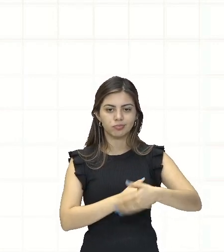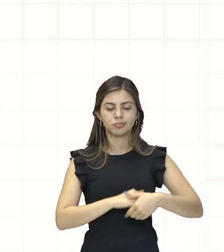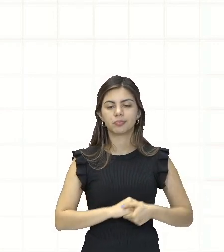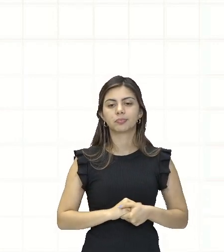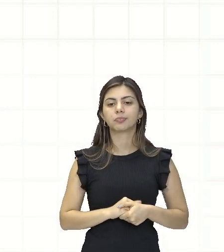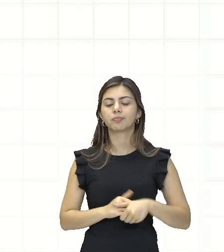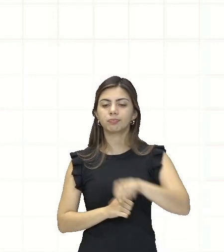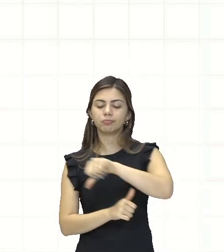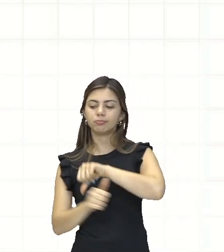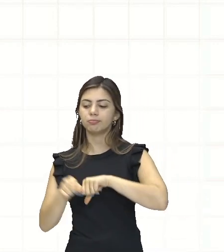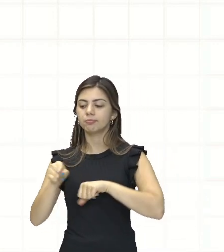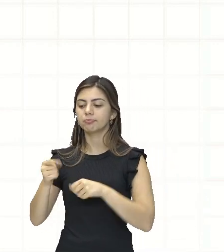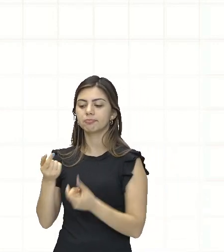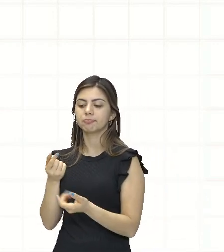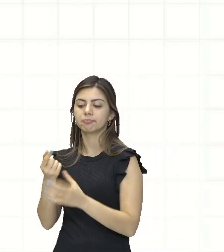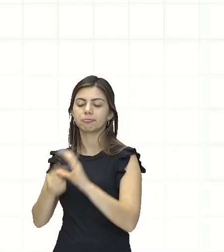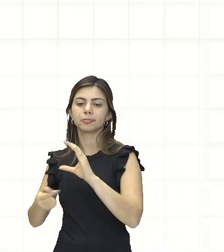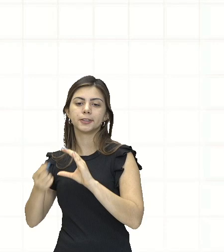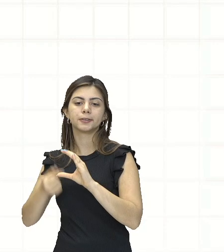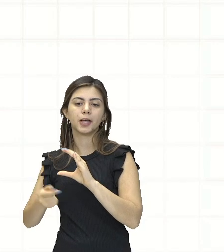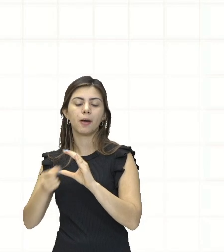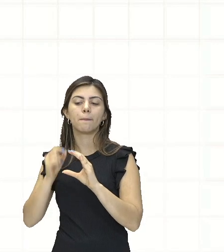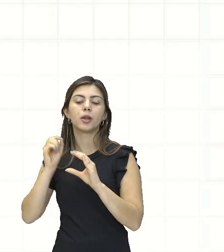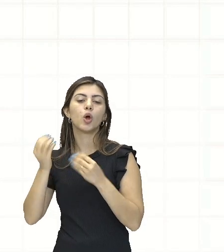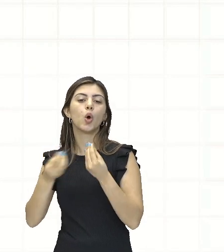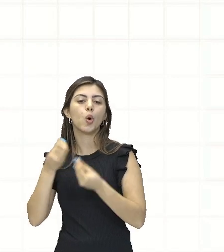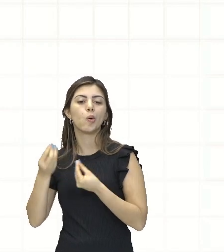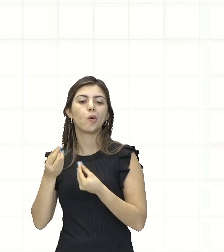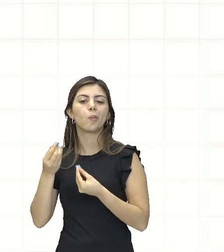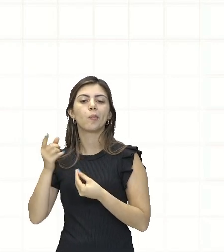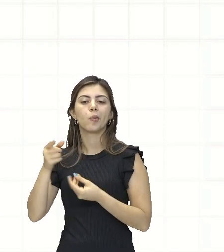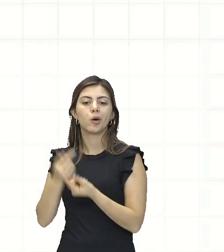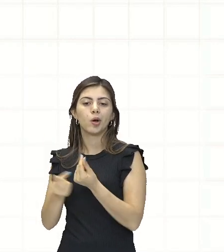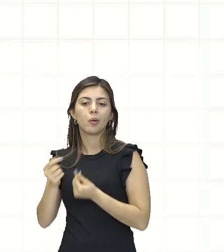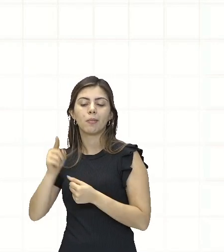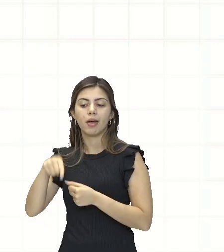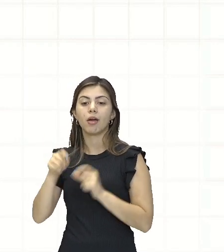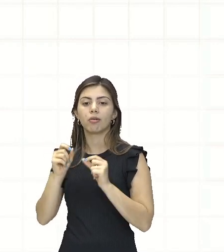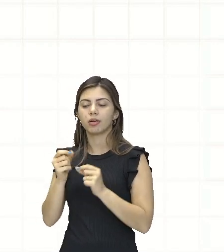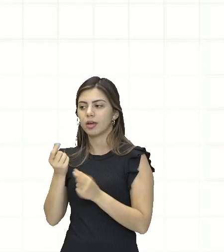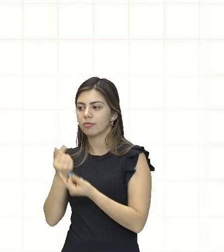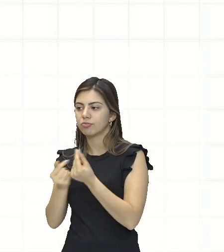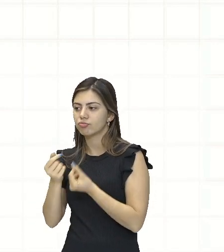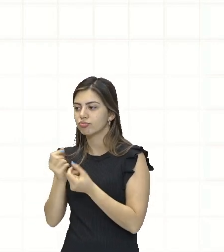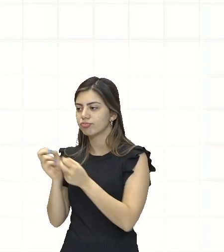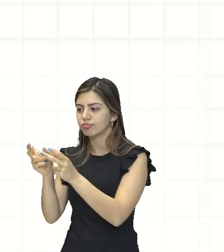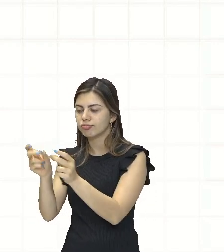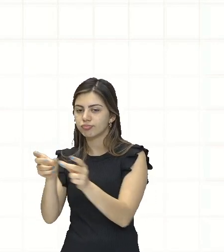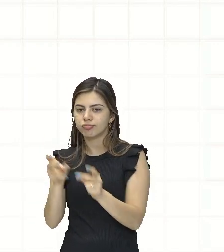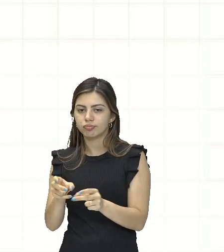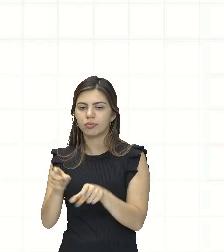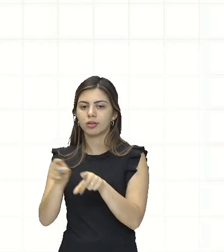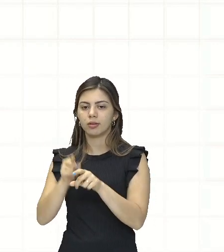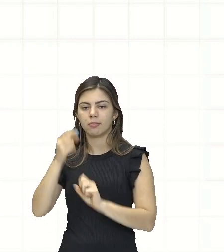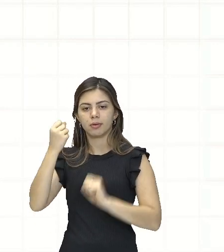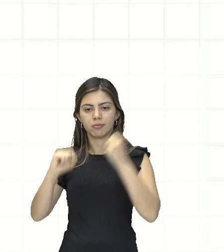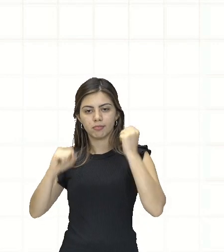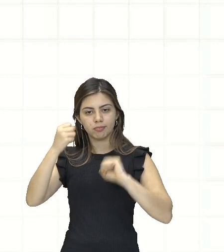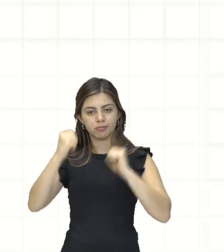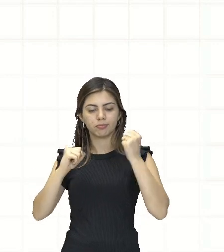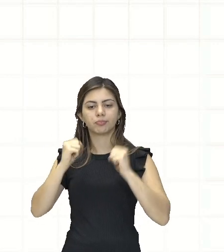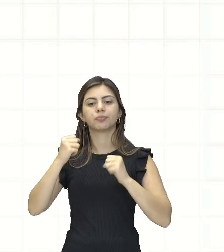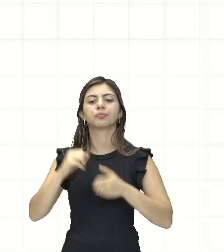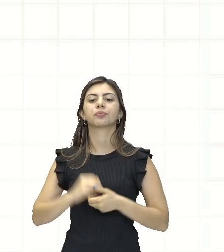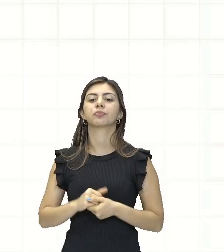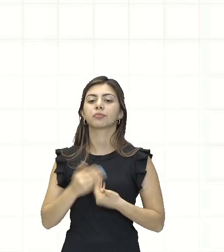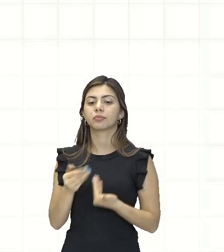no capitalismo, a base deles vai ser o comércio, finanças e indústrias. A